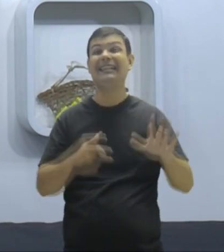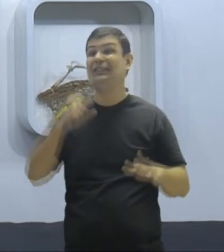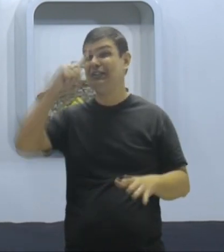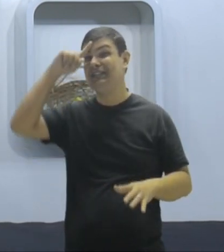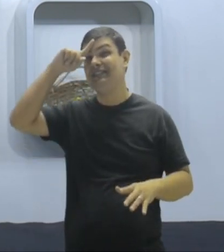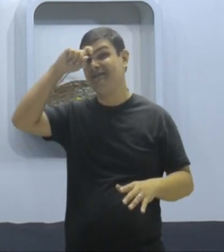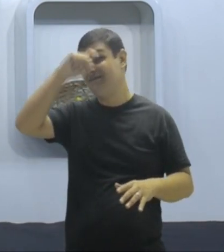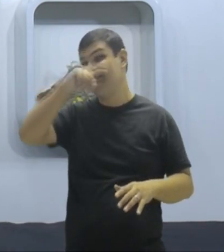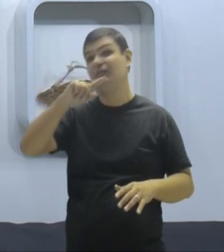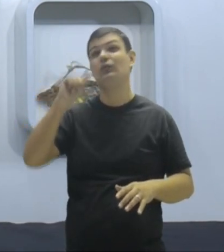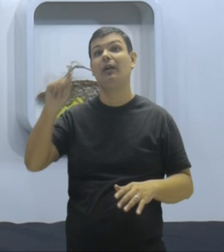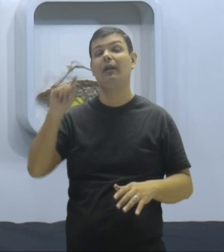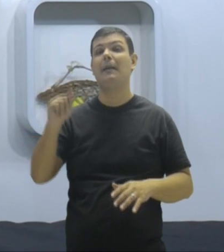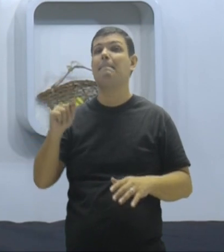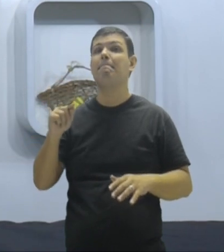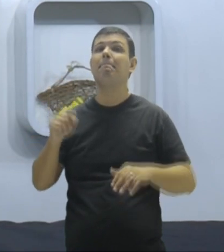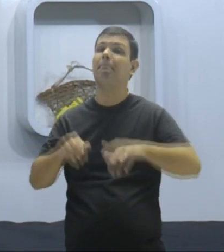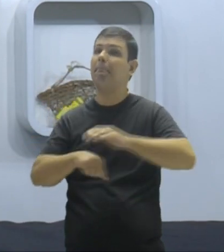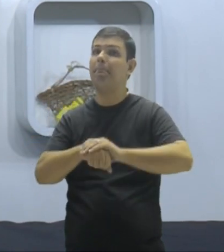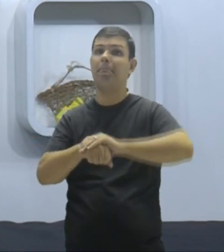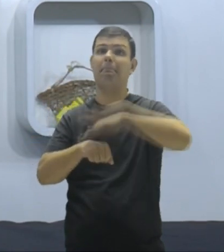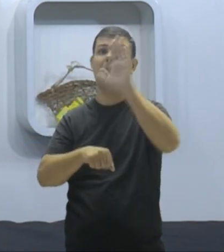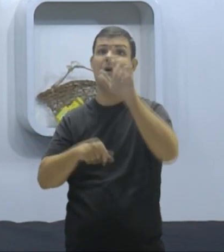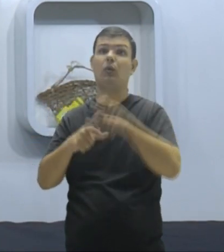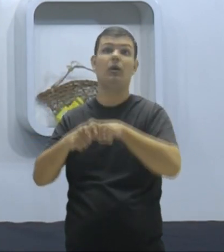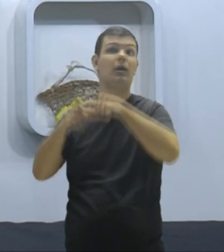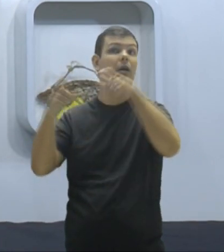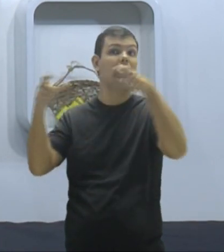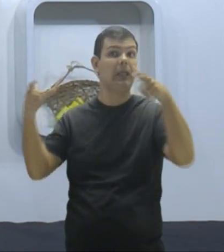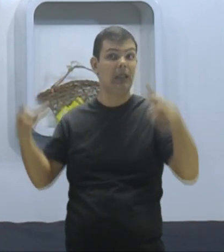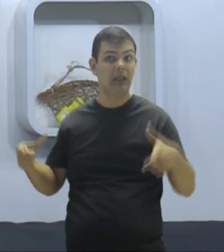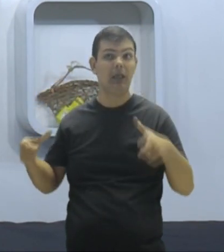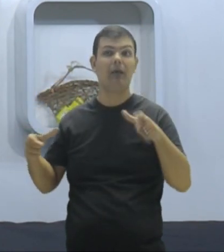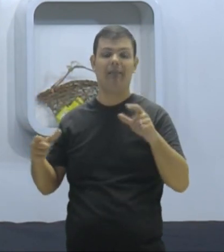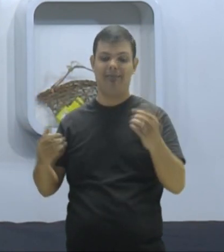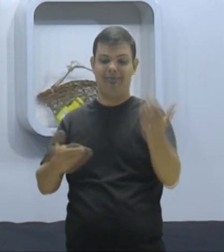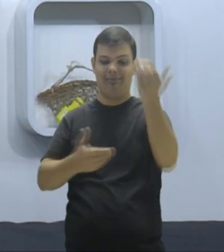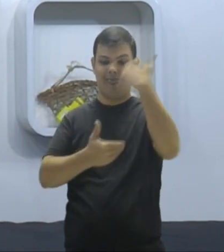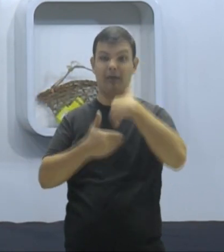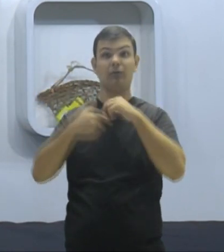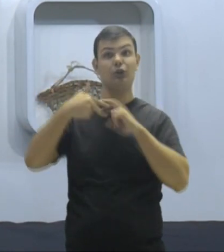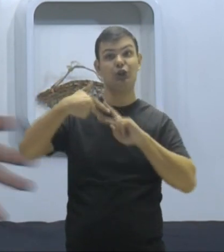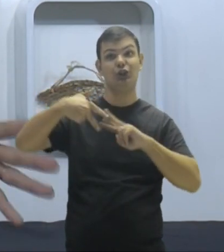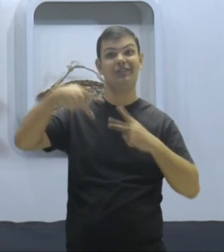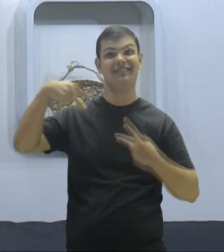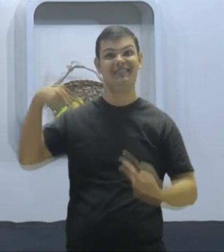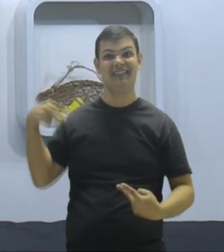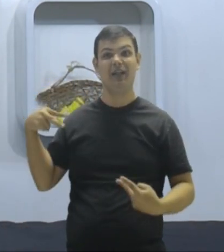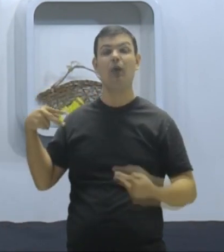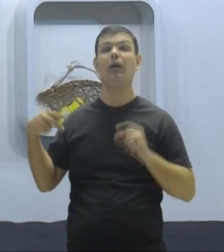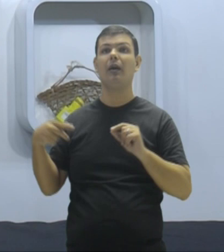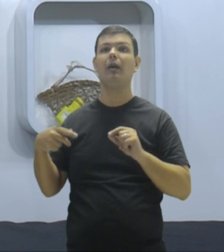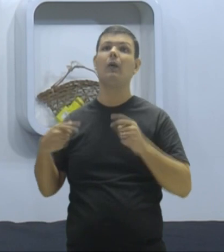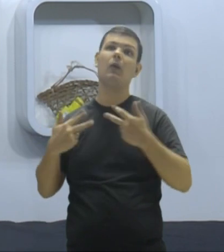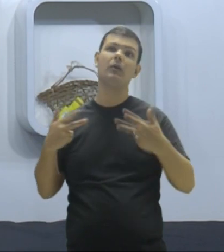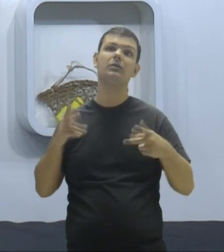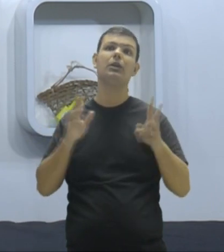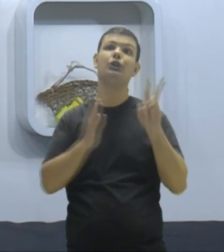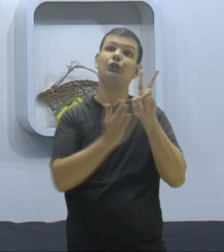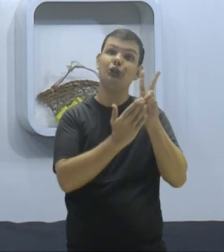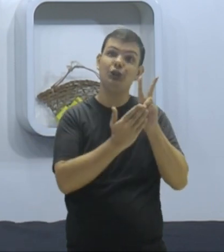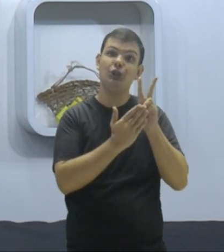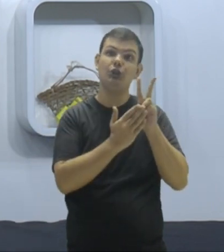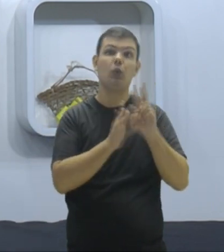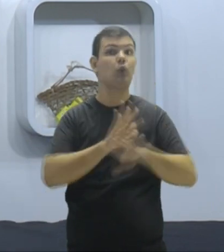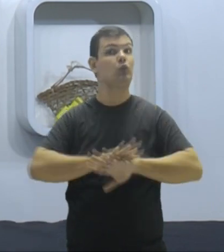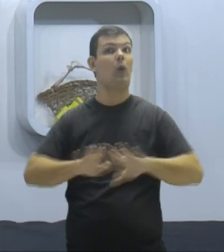dificilmente você não terá na sua genética uma herança cultural indígena ou africana.